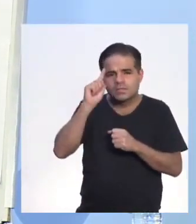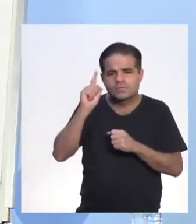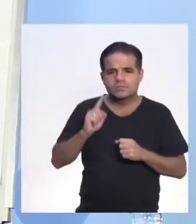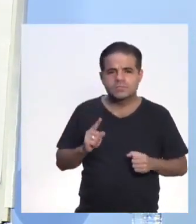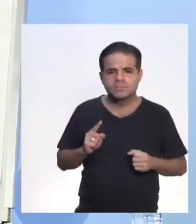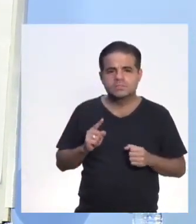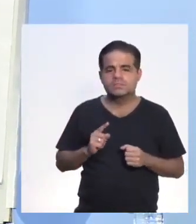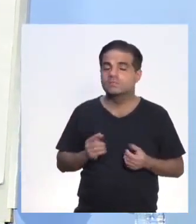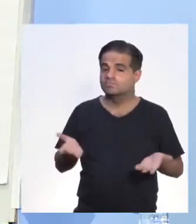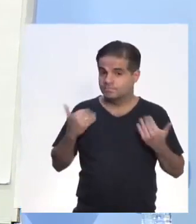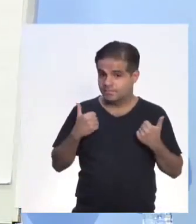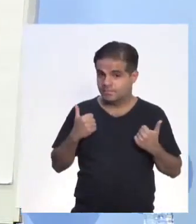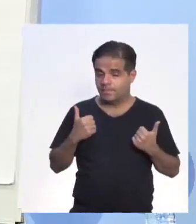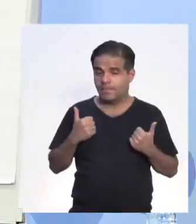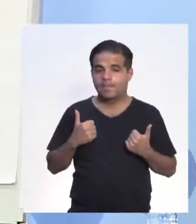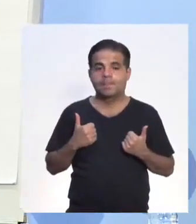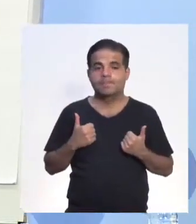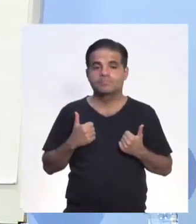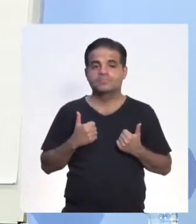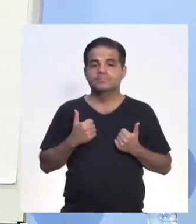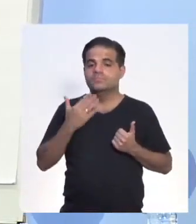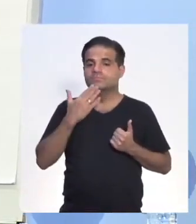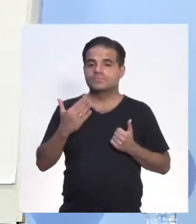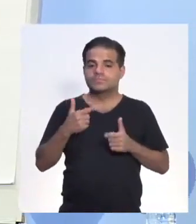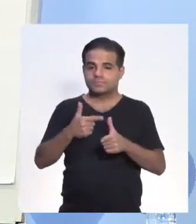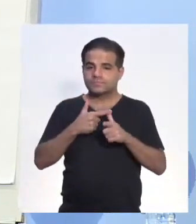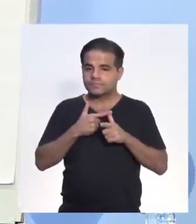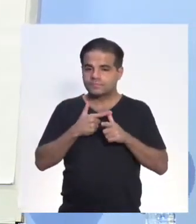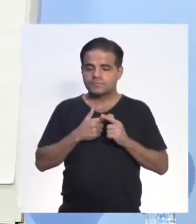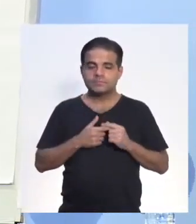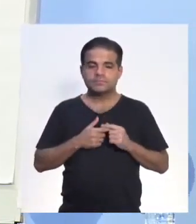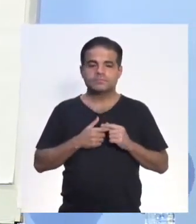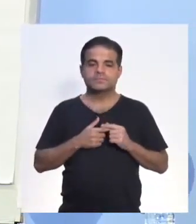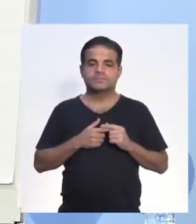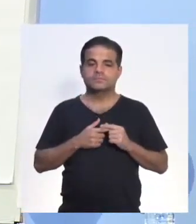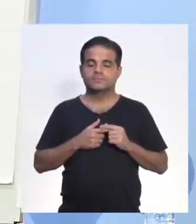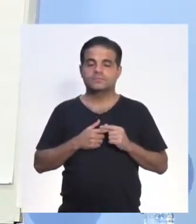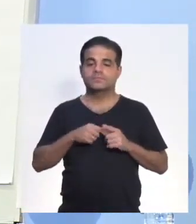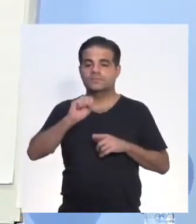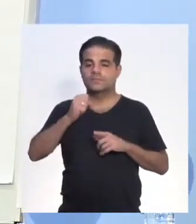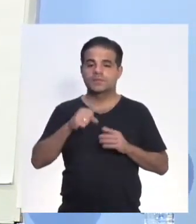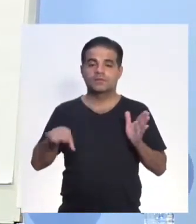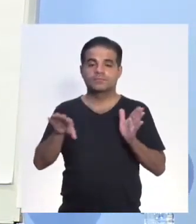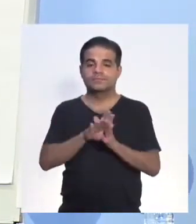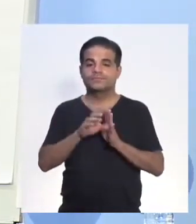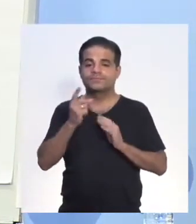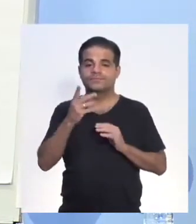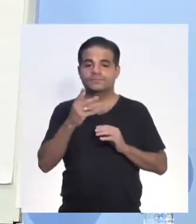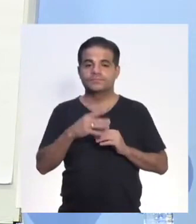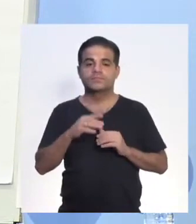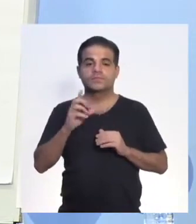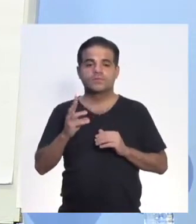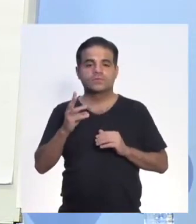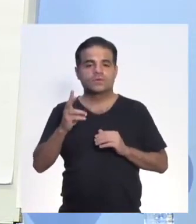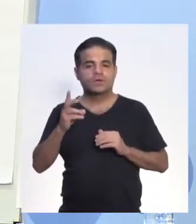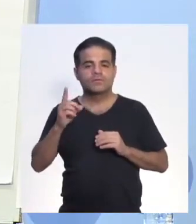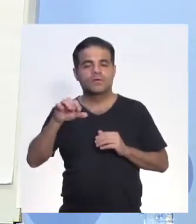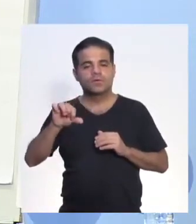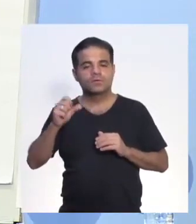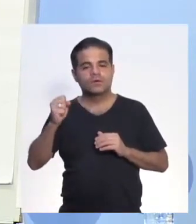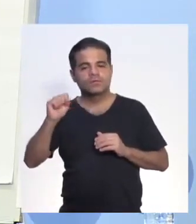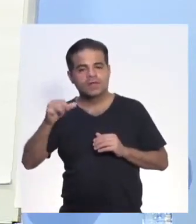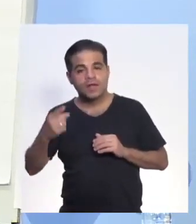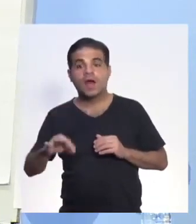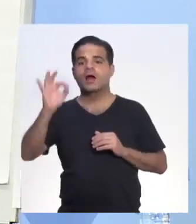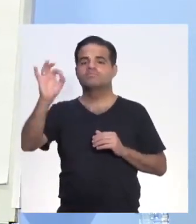lá. Vou vir aqui e vou pedir emprestado. 8 para chegar no 14, 8, 9, 10, 11, 12, 13.